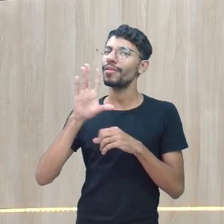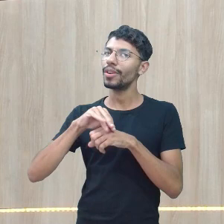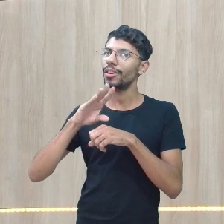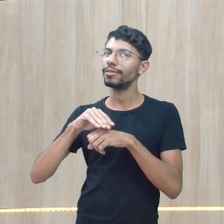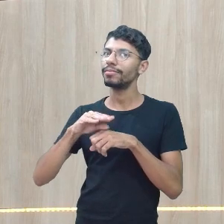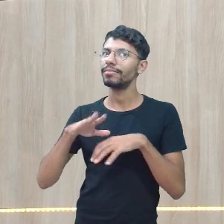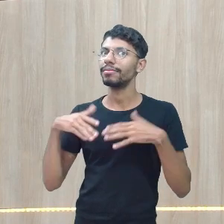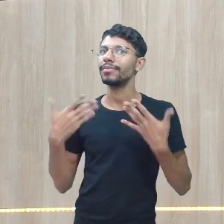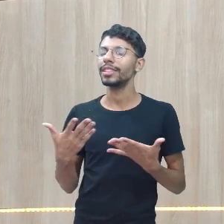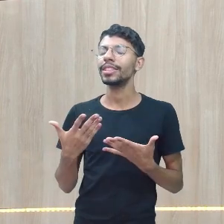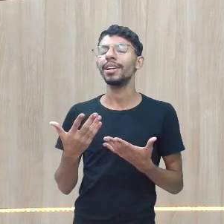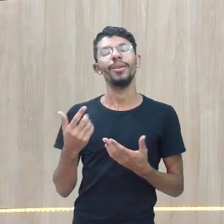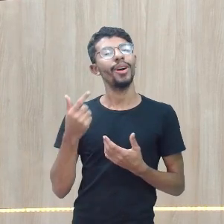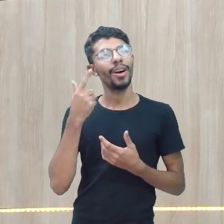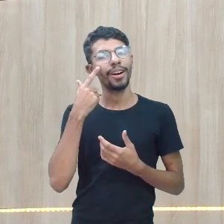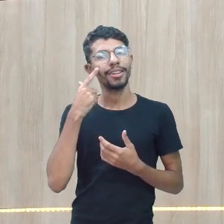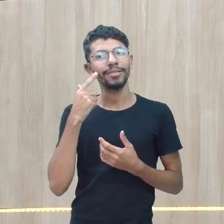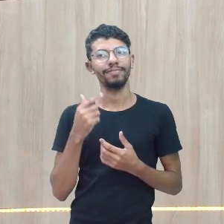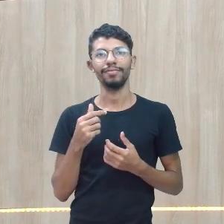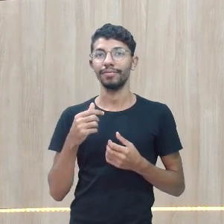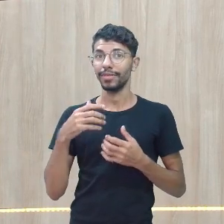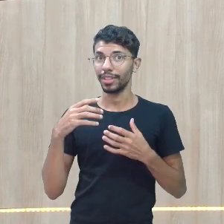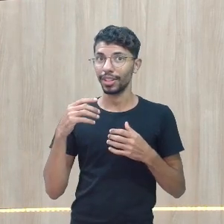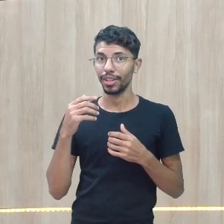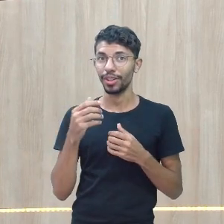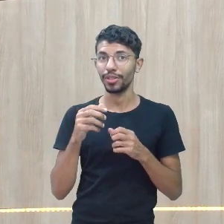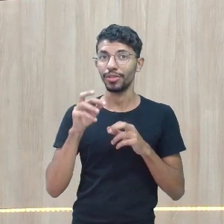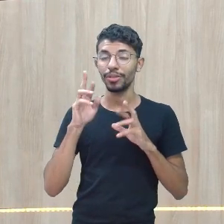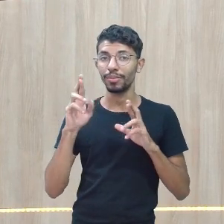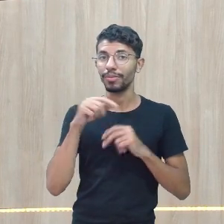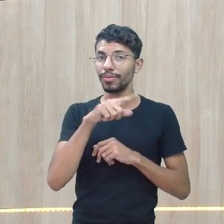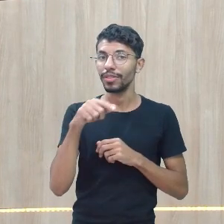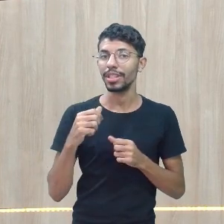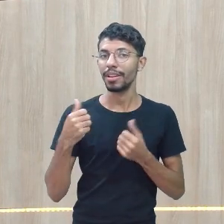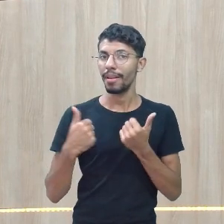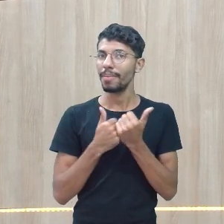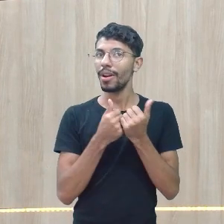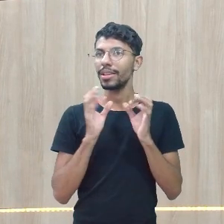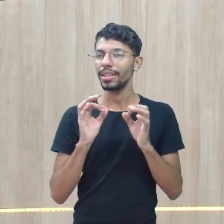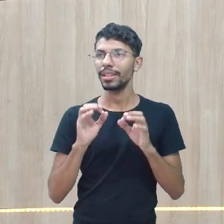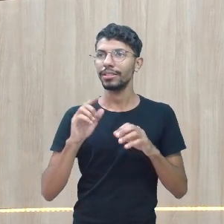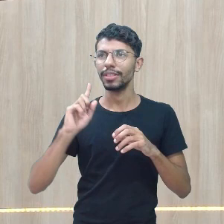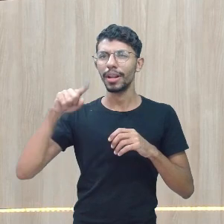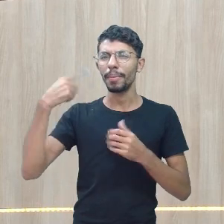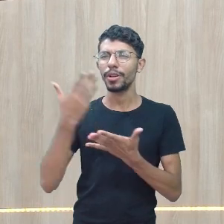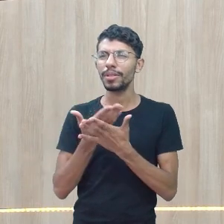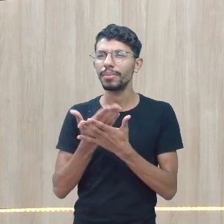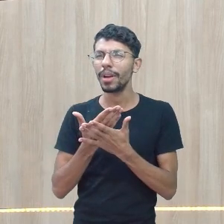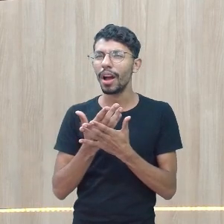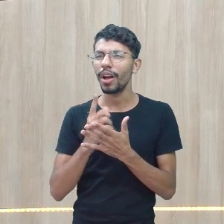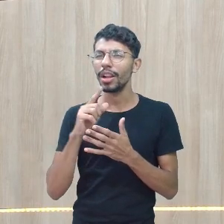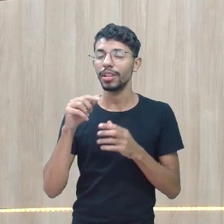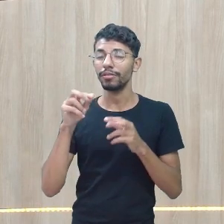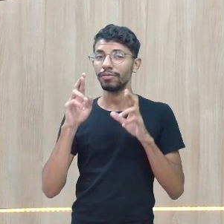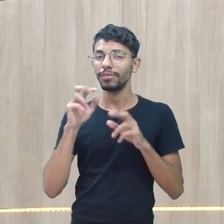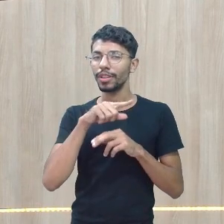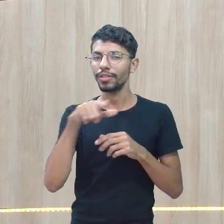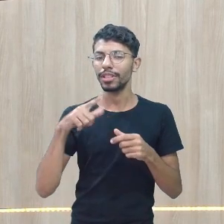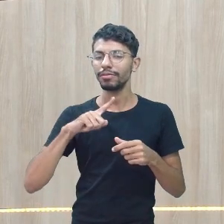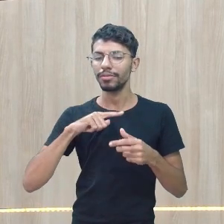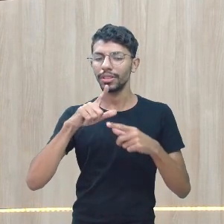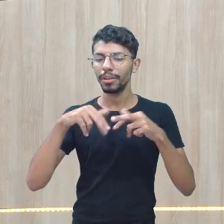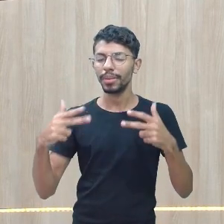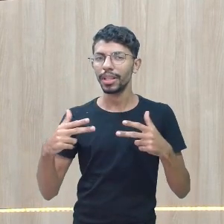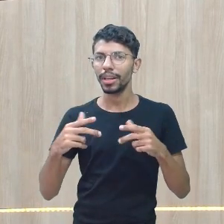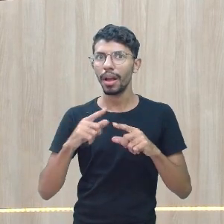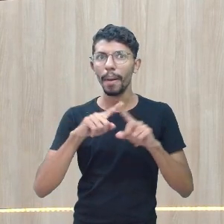vocês e espero que vocês, na próxima aula, estejam com esses materiais. Professora, como era mesmo o nome do site que eu vou ter que